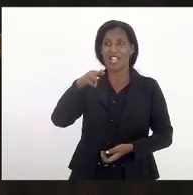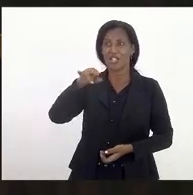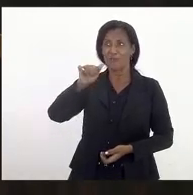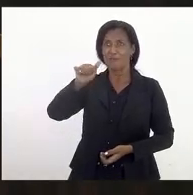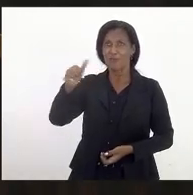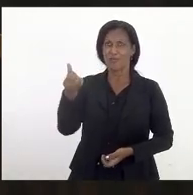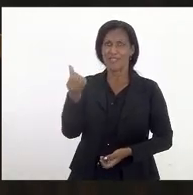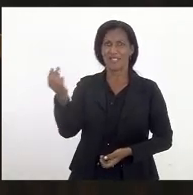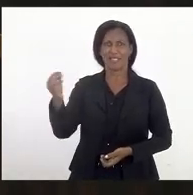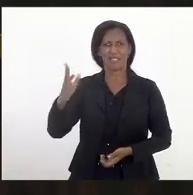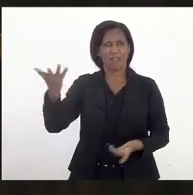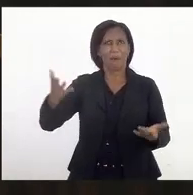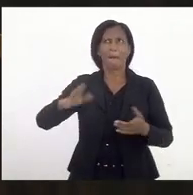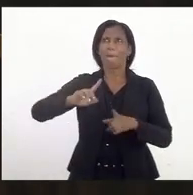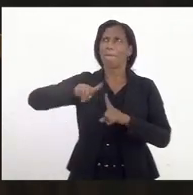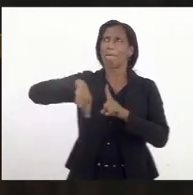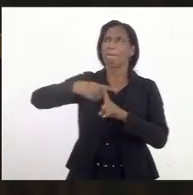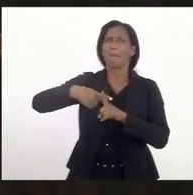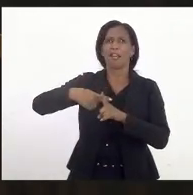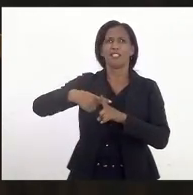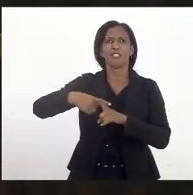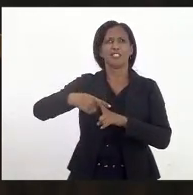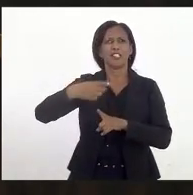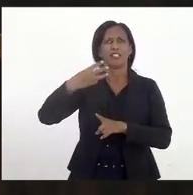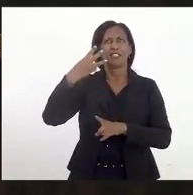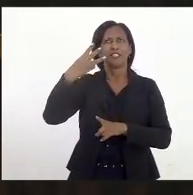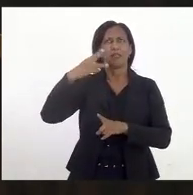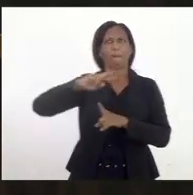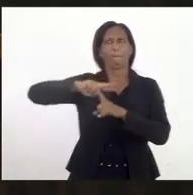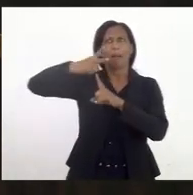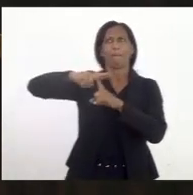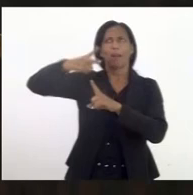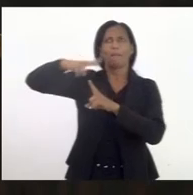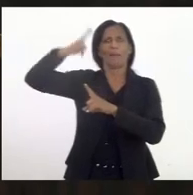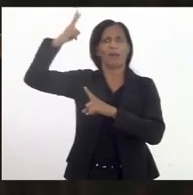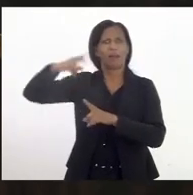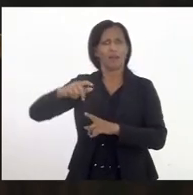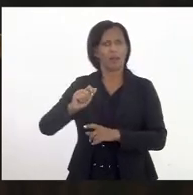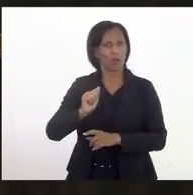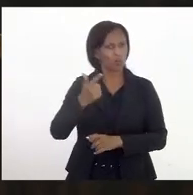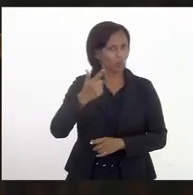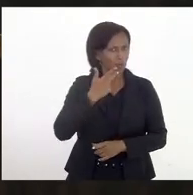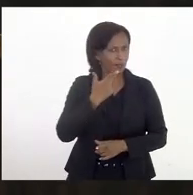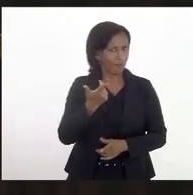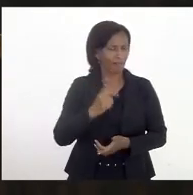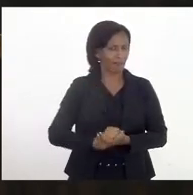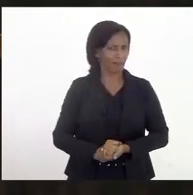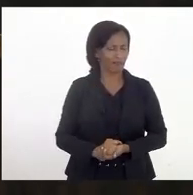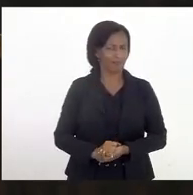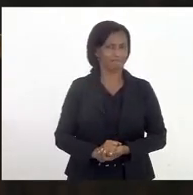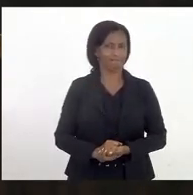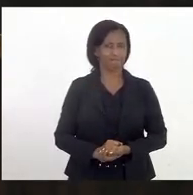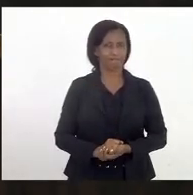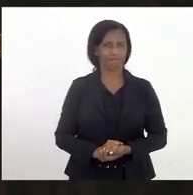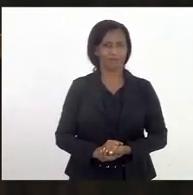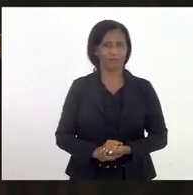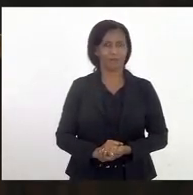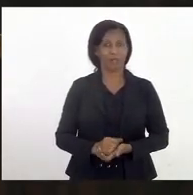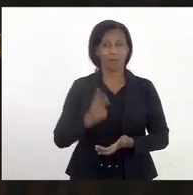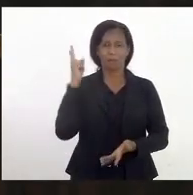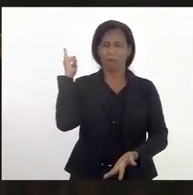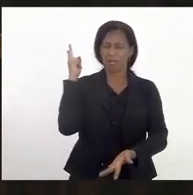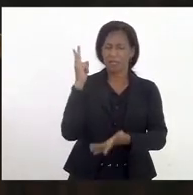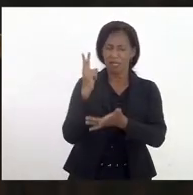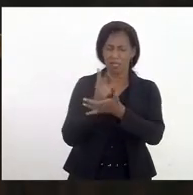ela quase quatro vezes era mais três vezes mais do que a matéria ia falar é mas sempre a